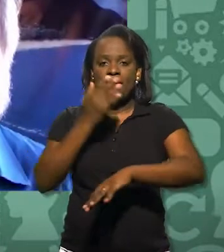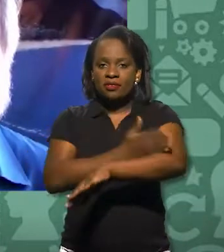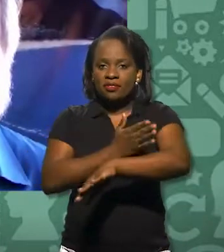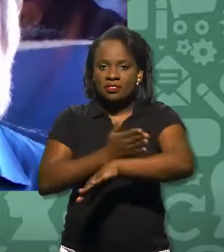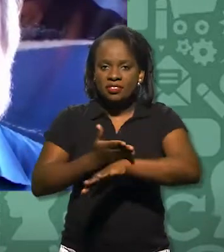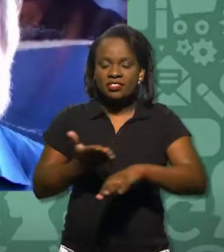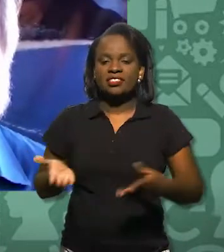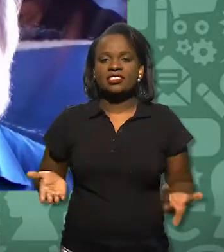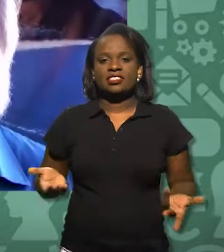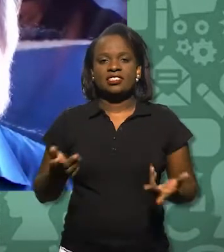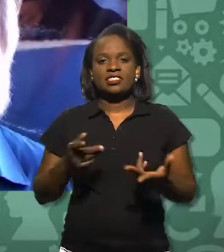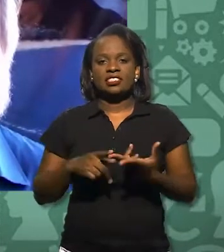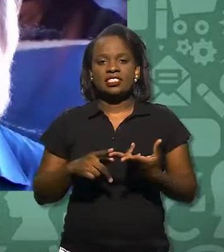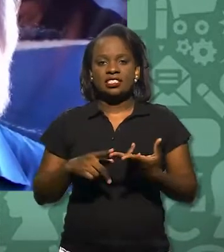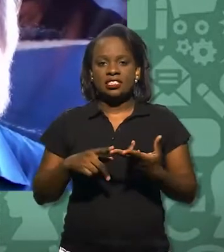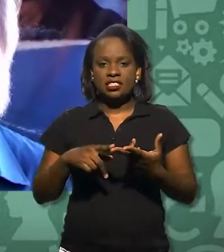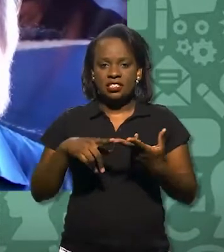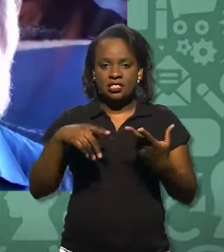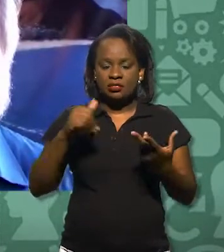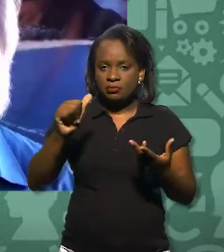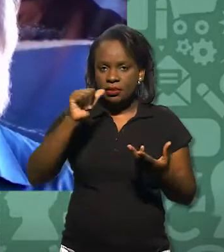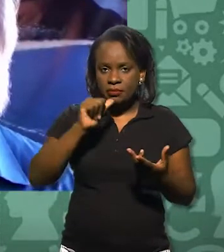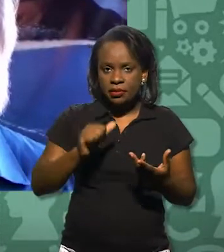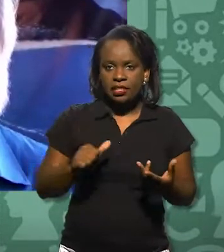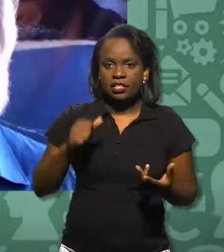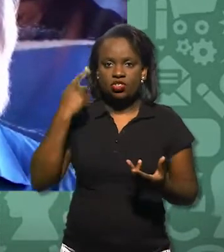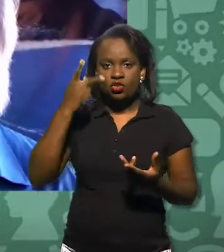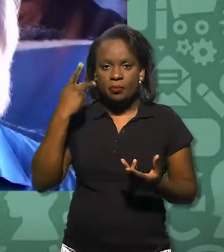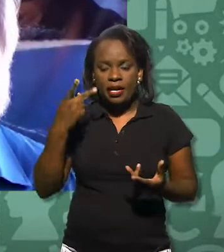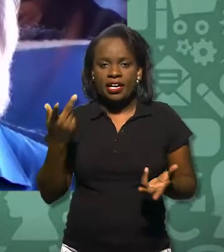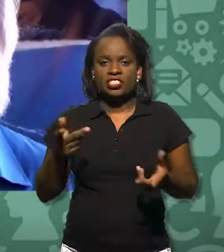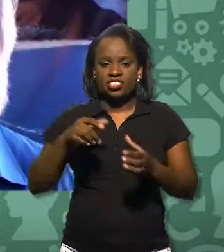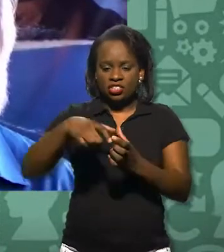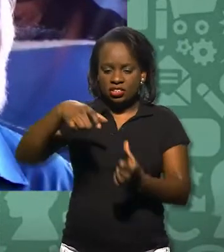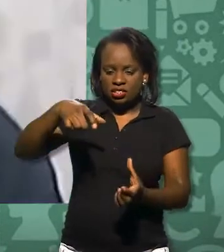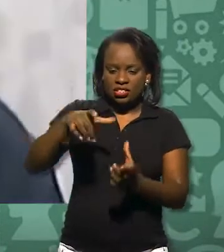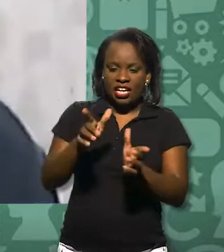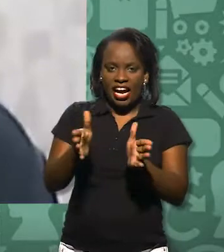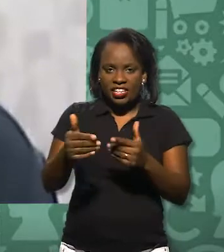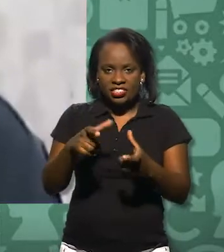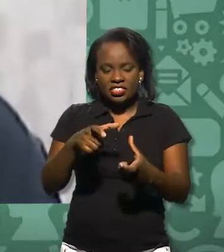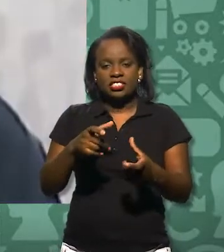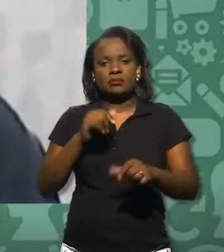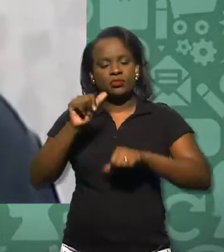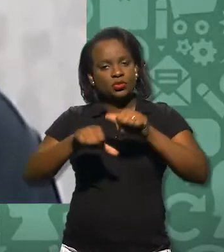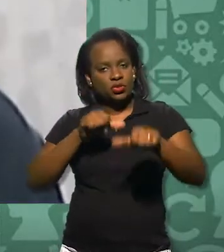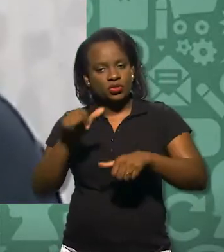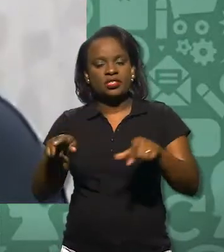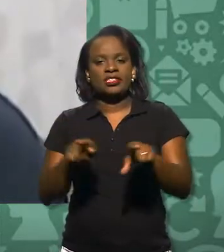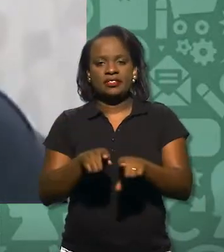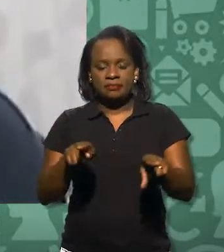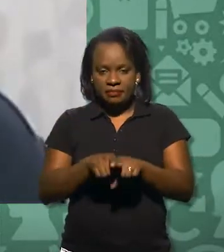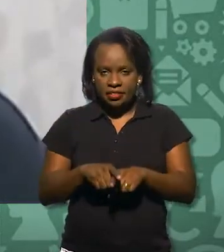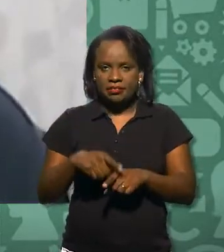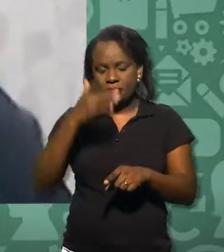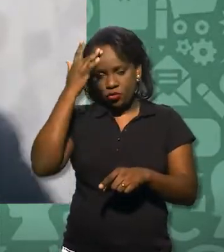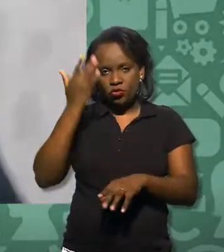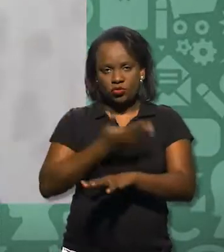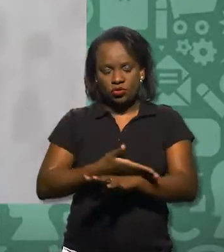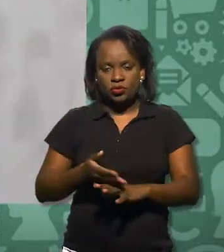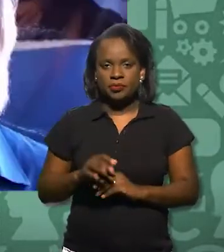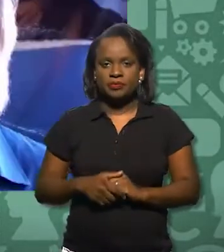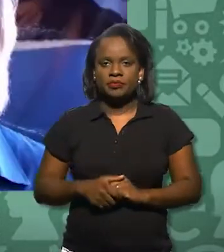pão industrializado, atomatados, ao invés de comprar o tomate. Então, houve essa mudança também nesse padrão